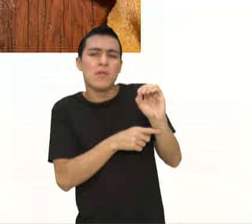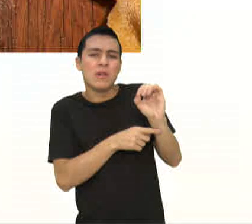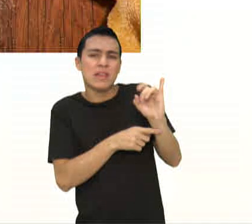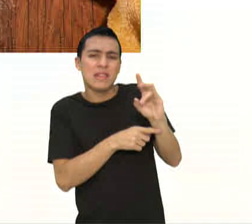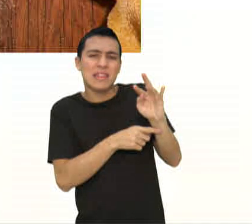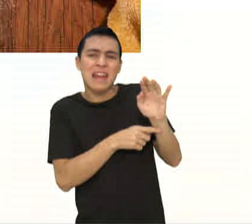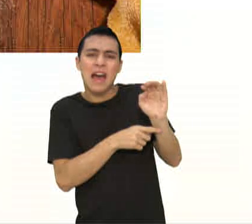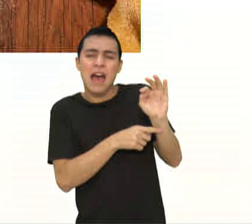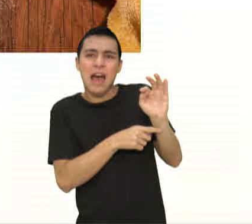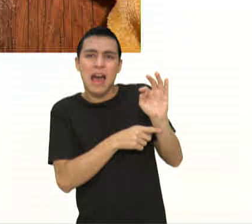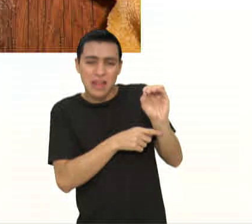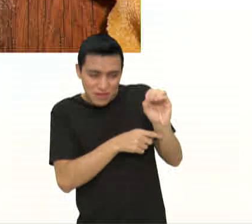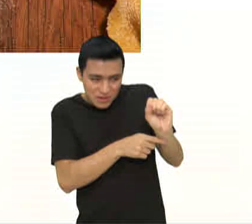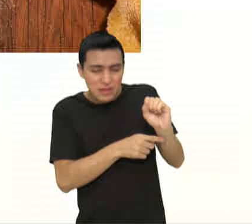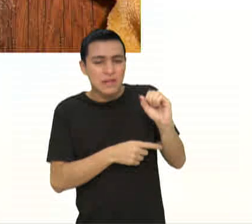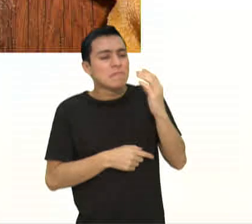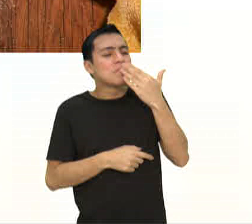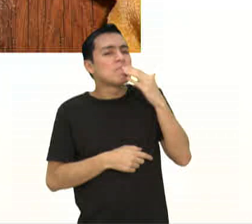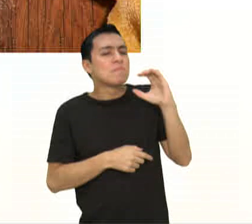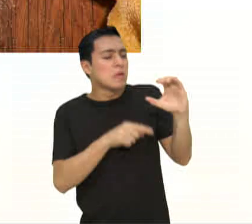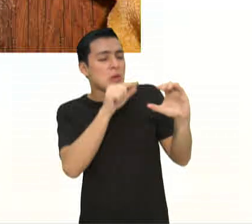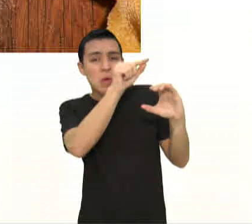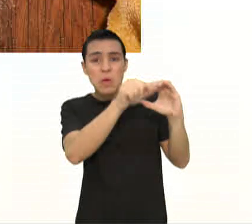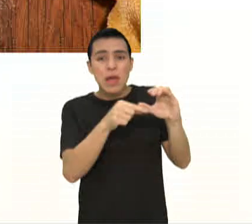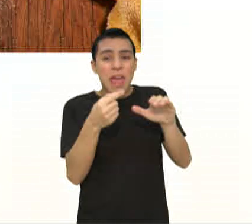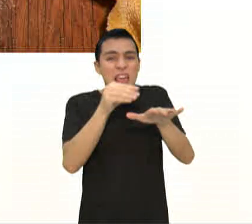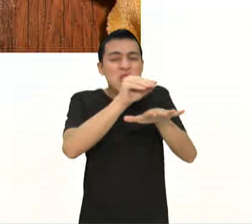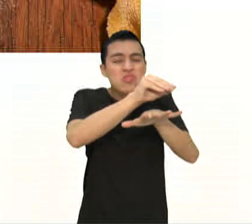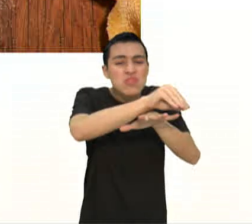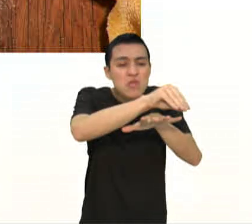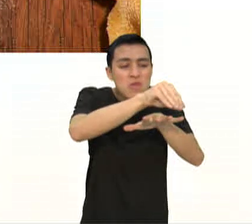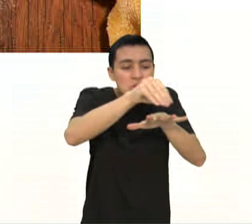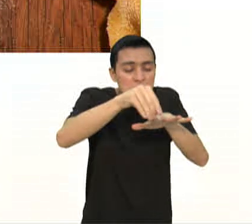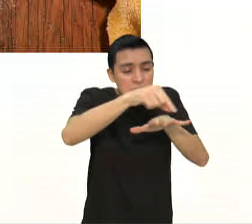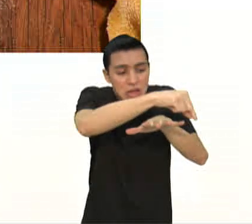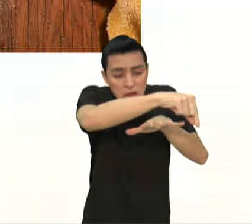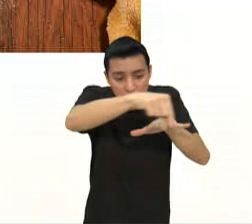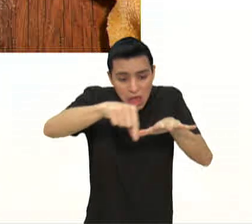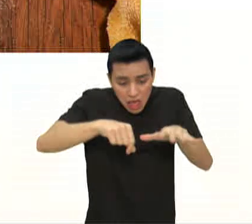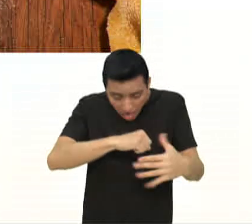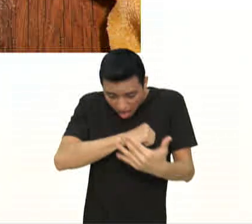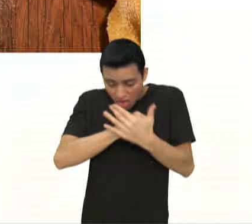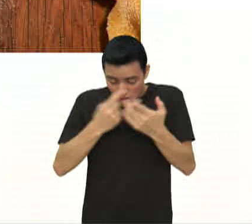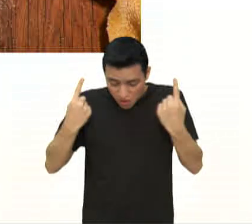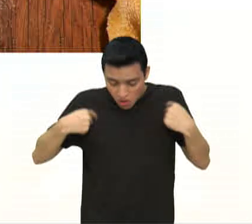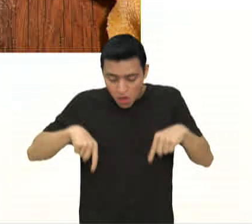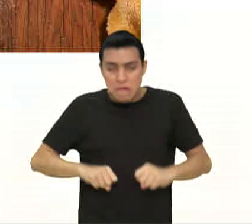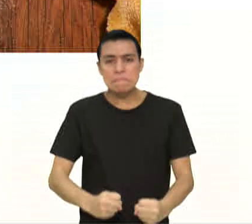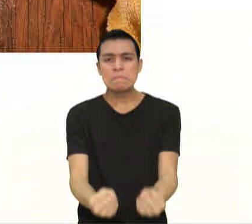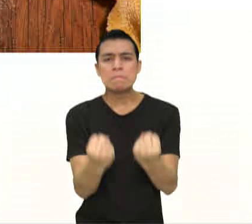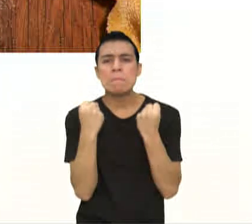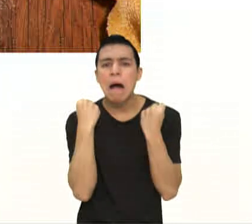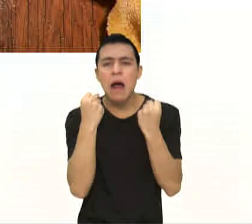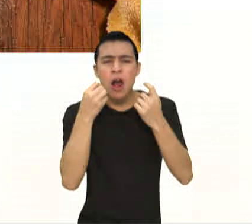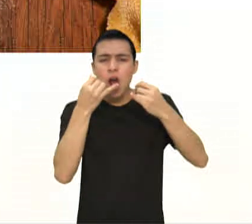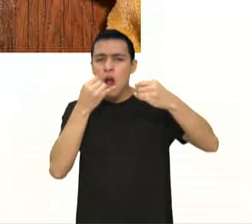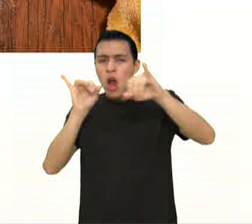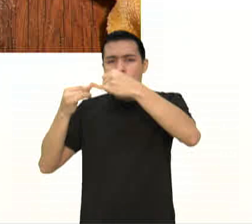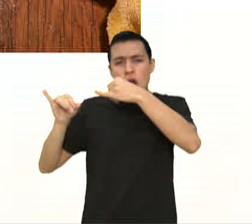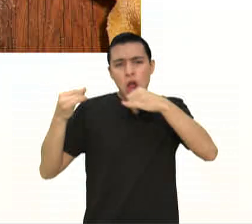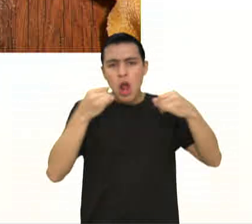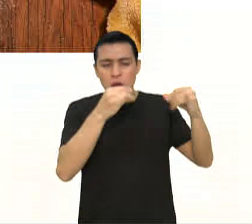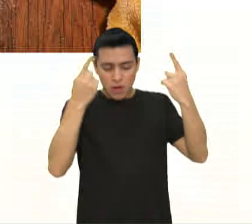Carboidratos são macronutrientes de fundamental importância ao nosso organismo, pois são eles que fornecem energia para todas as